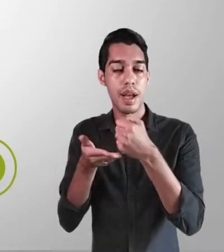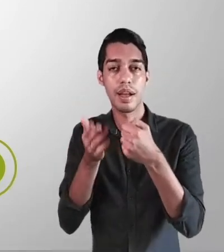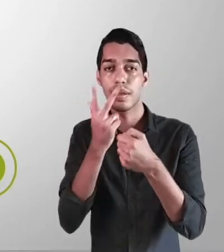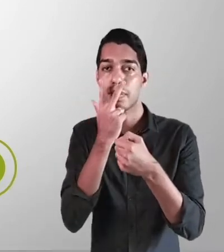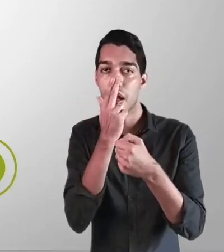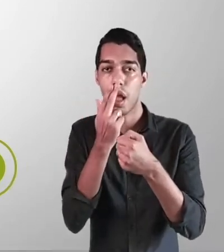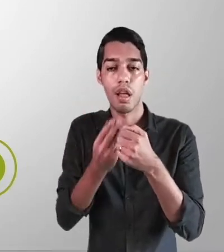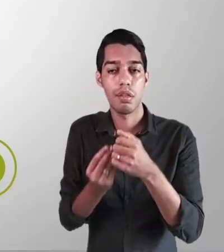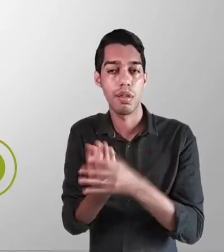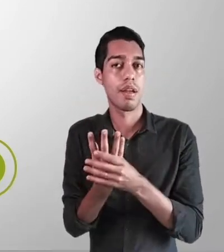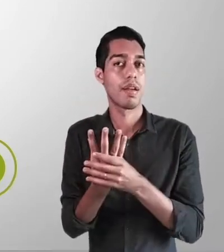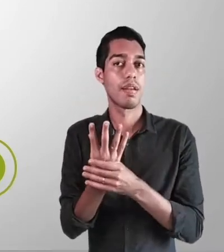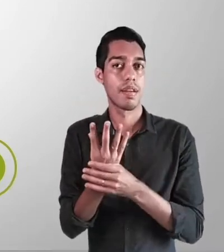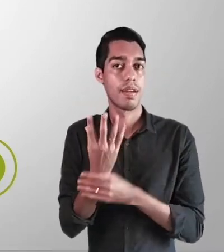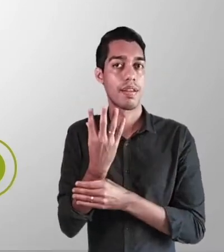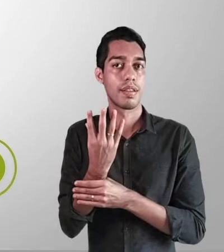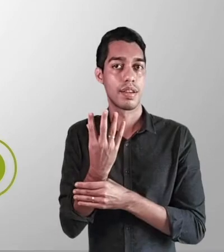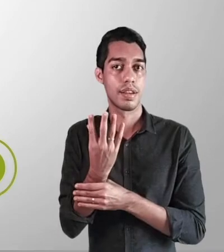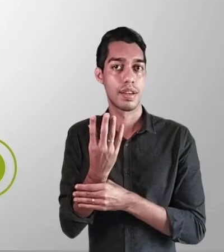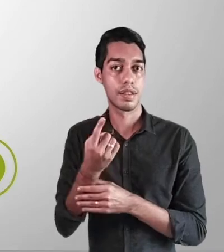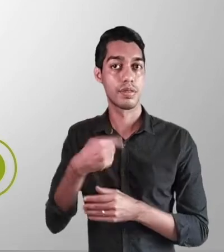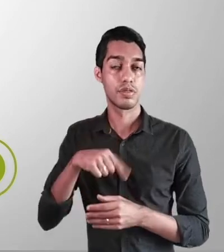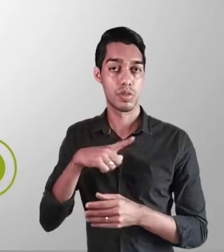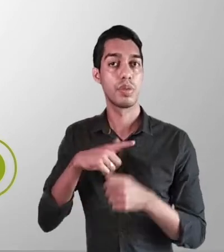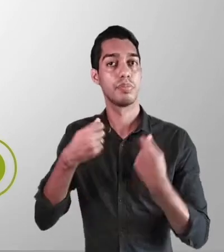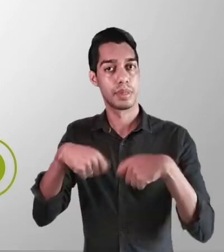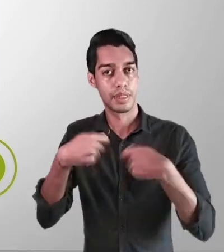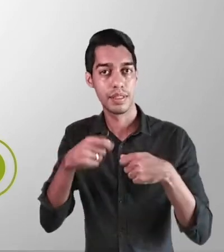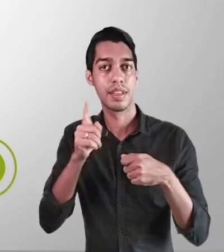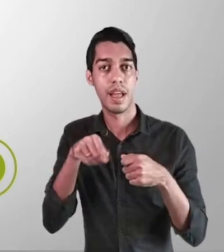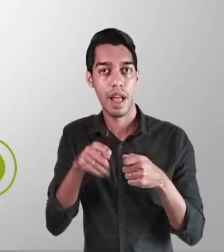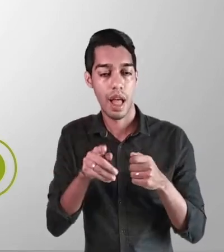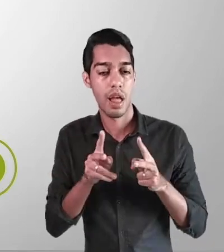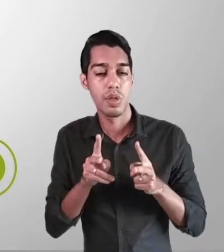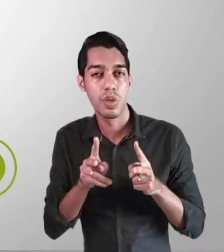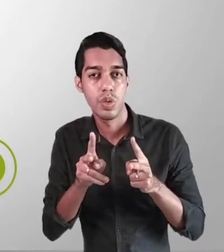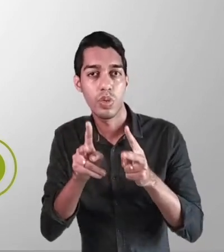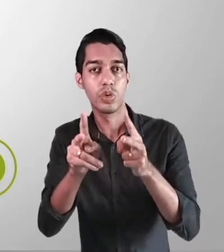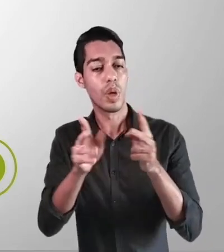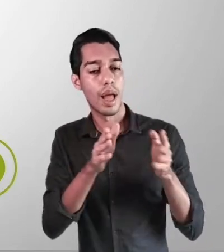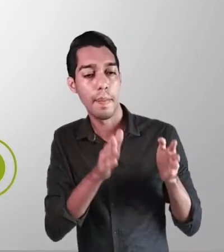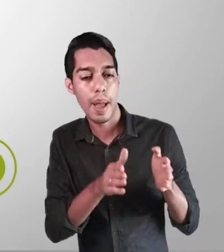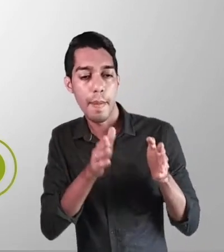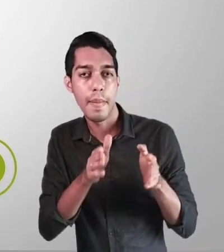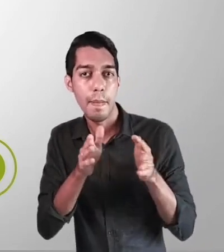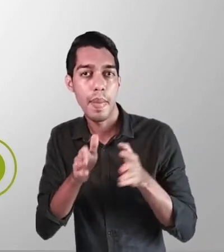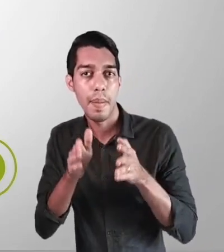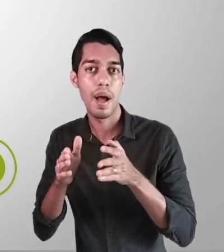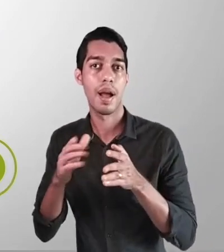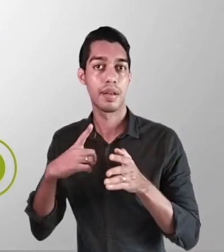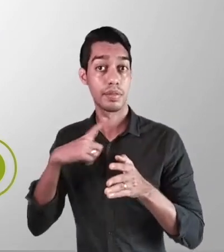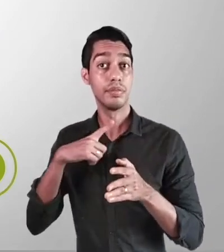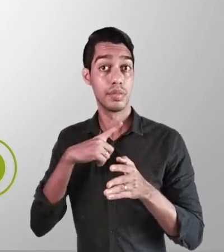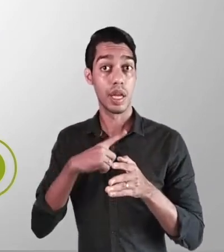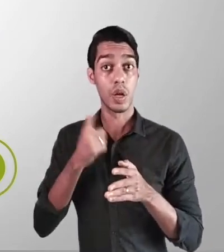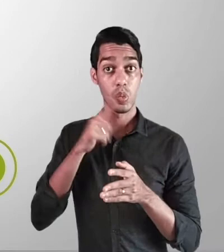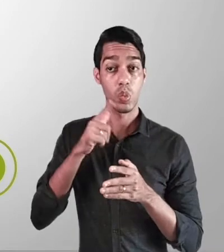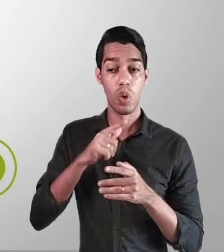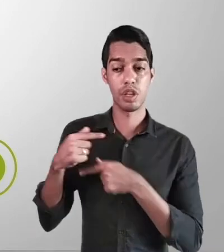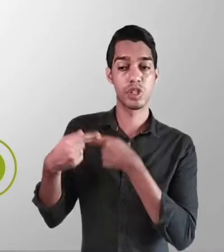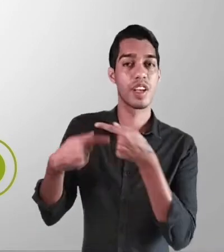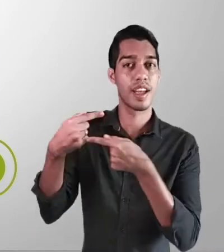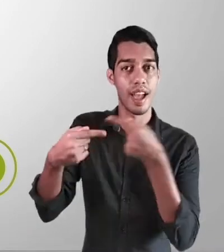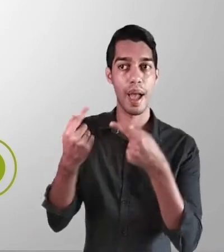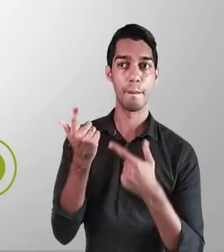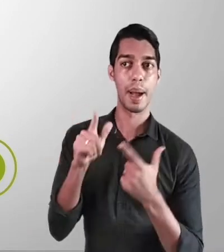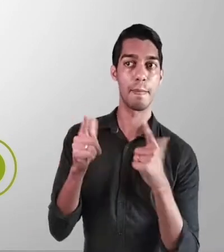É importante ele haver uma continuidade, ele vai gerar ganhos nas próximas gerações